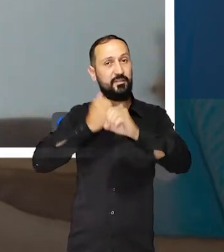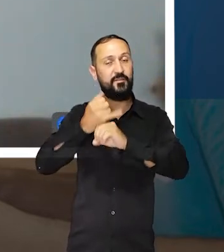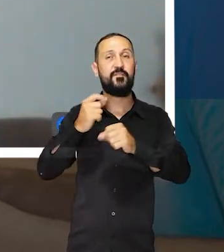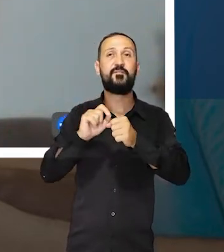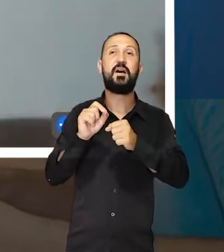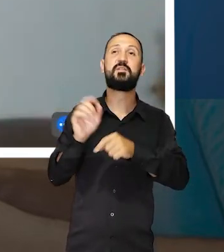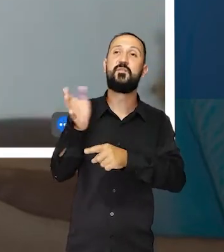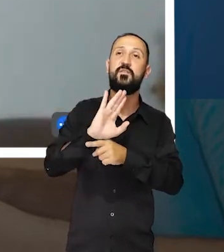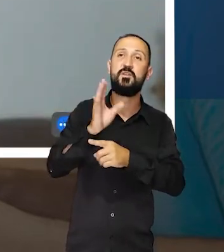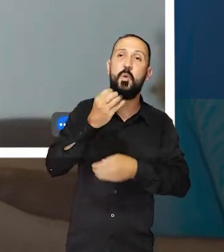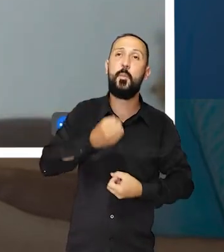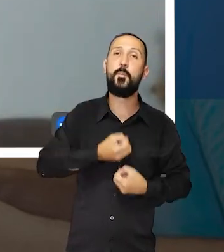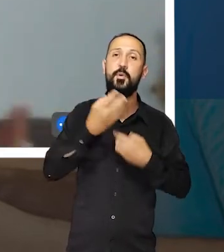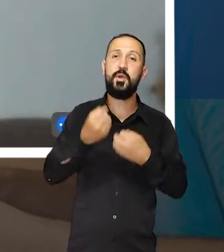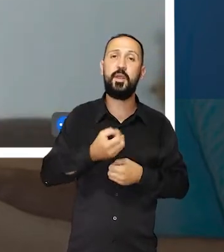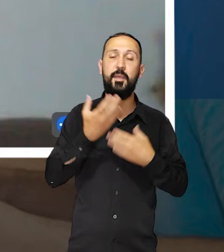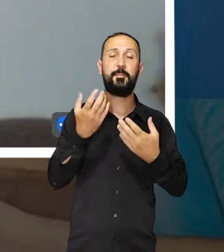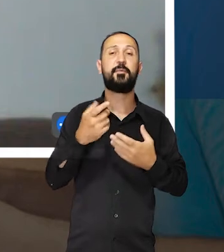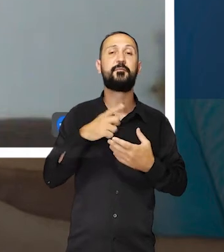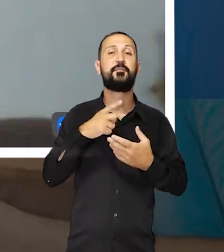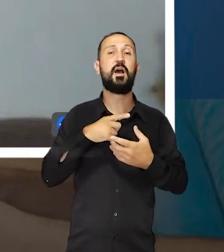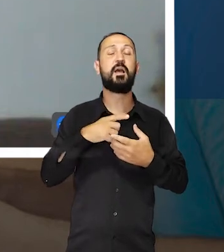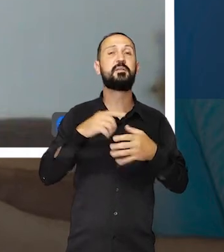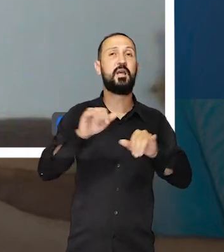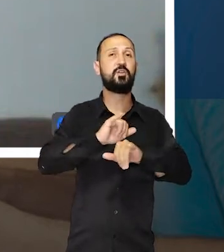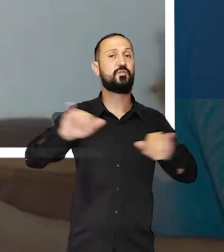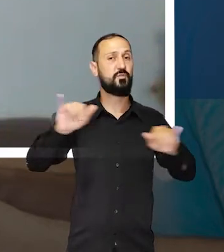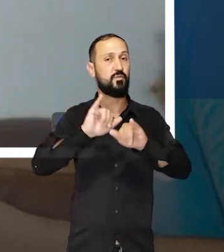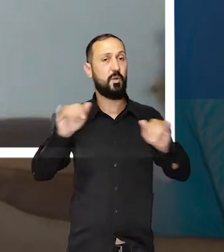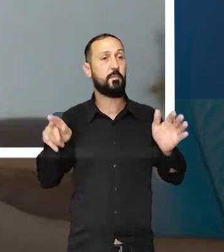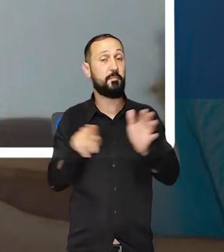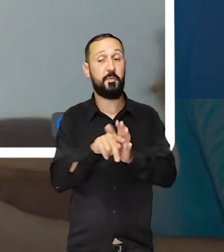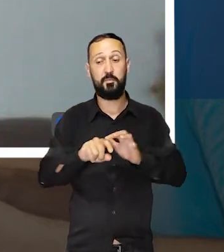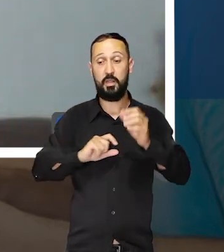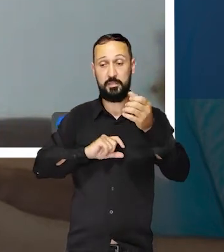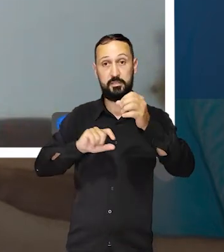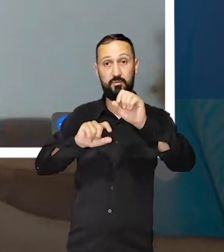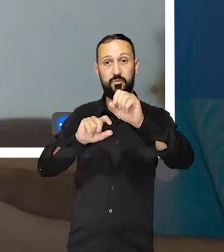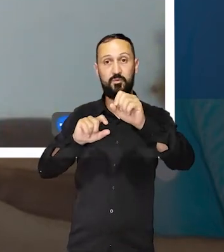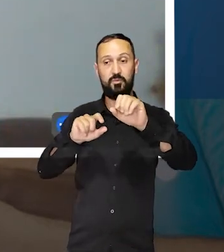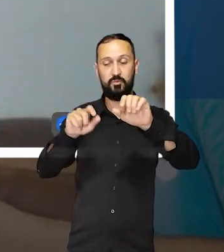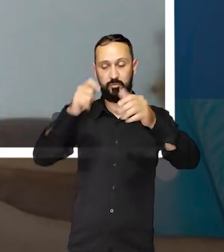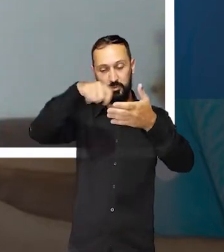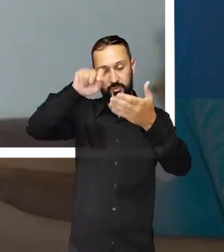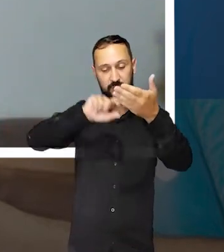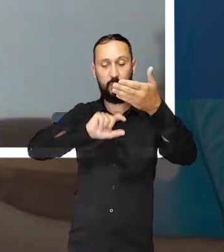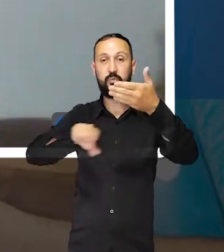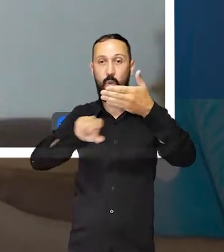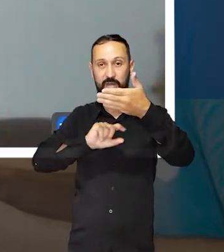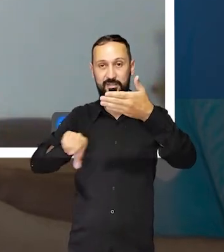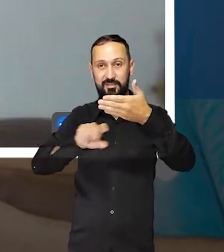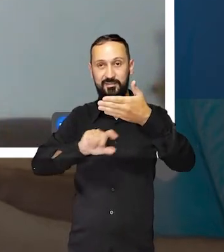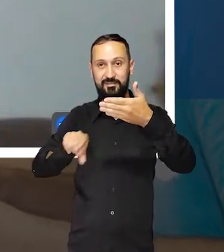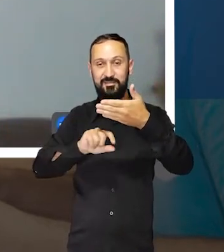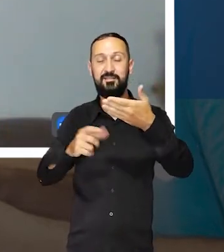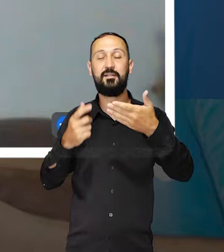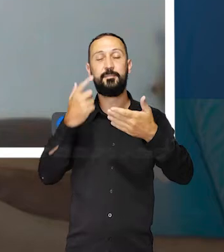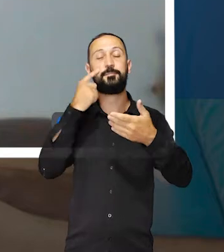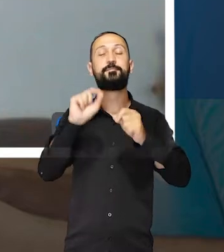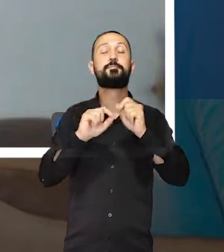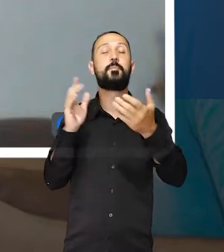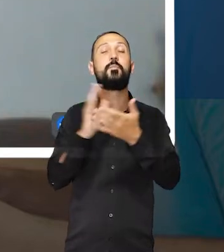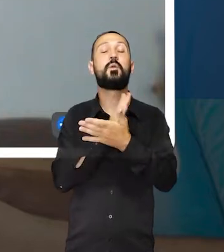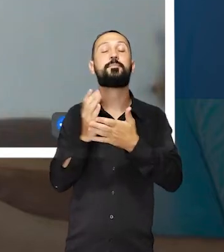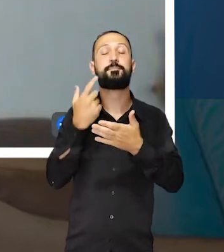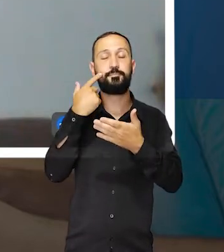virtuais, fazem vídeos poemas, fazem a divulgação dos seus autores. E nós vimos que